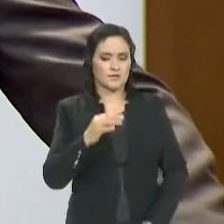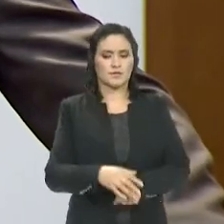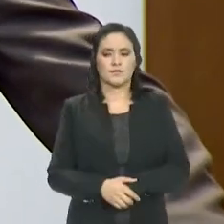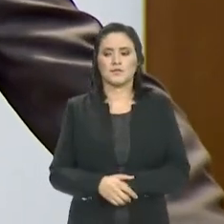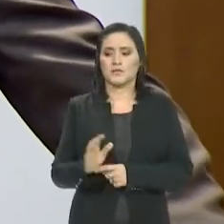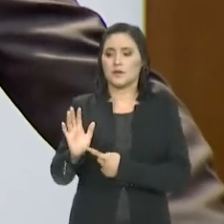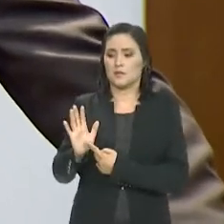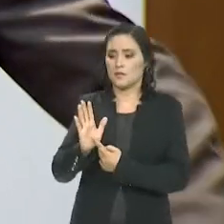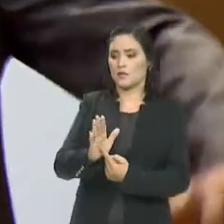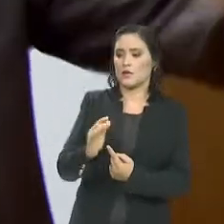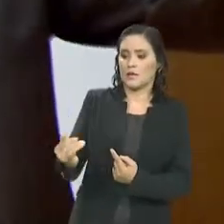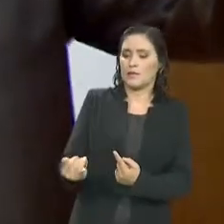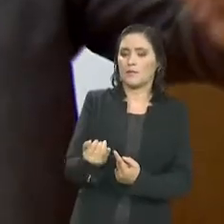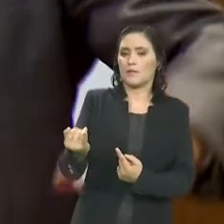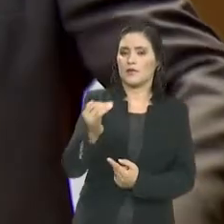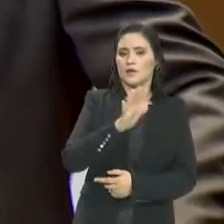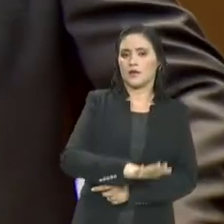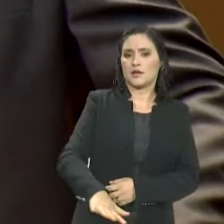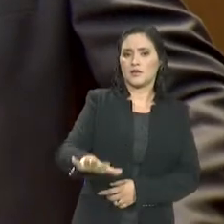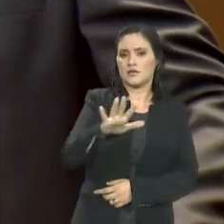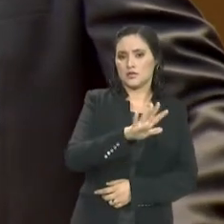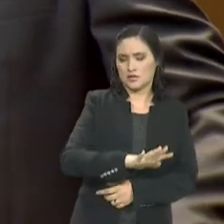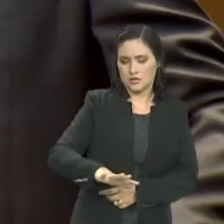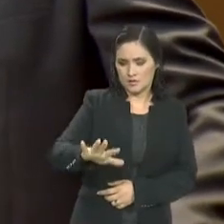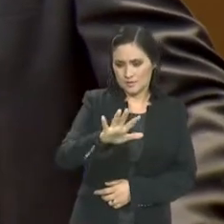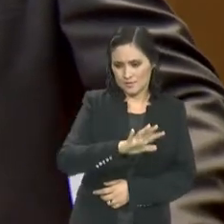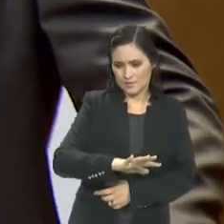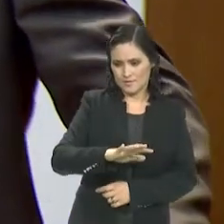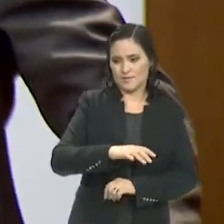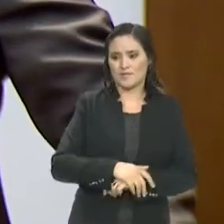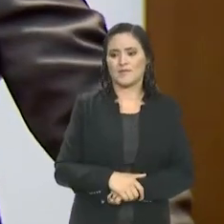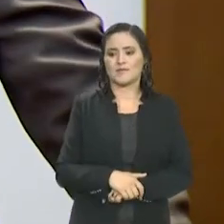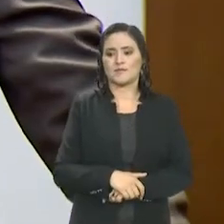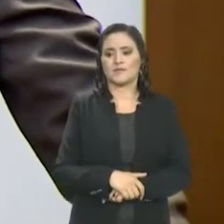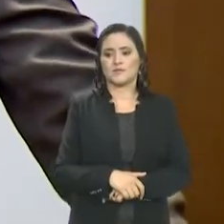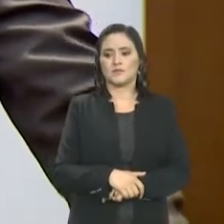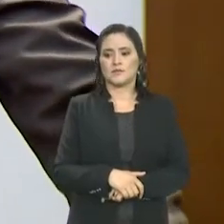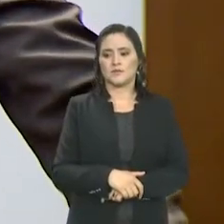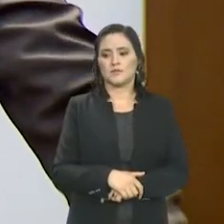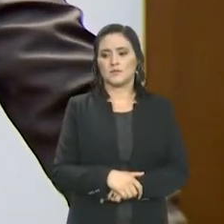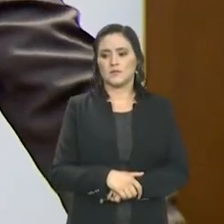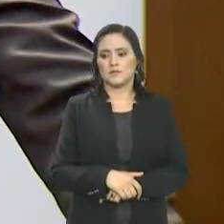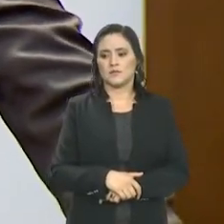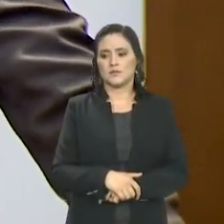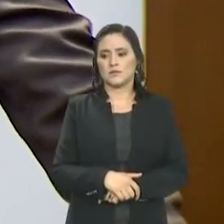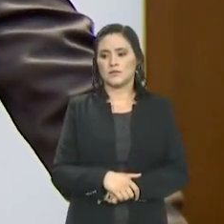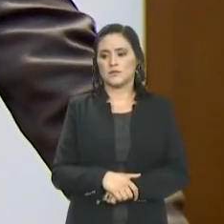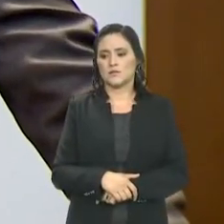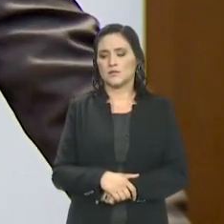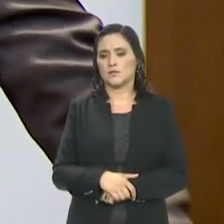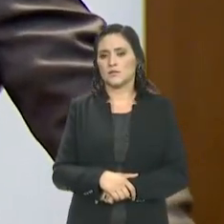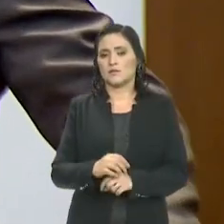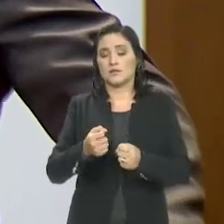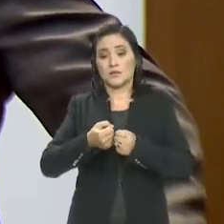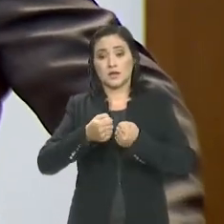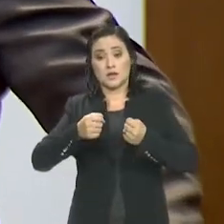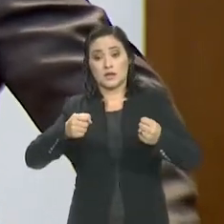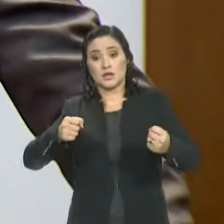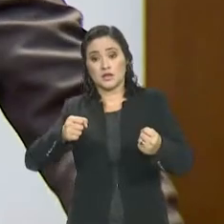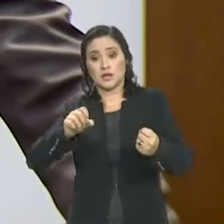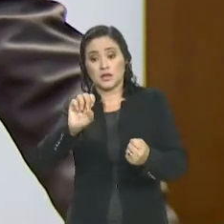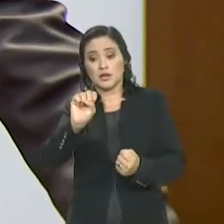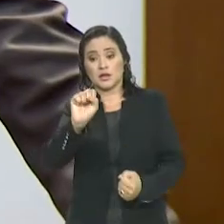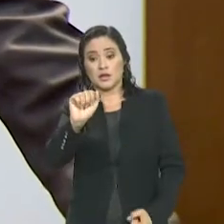importância daquela região do Grande Santa Rita, que contém muitos bairros populosos e